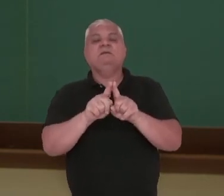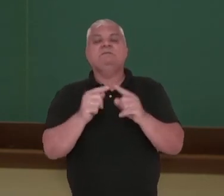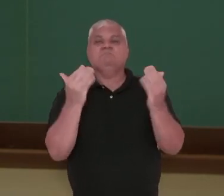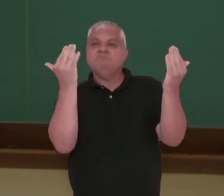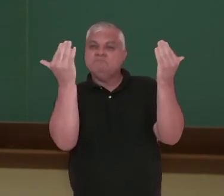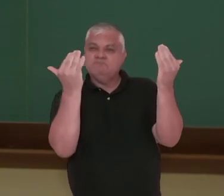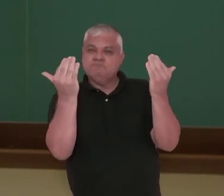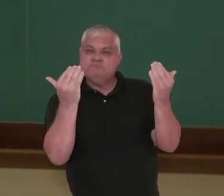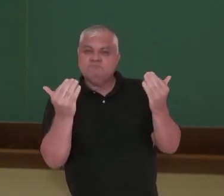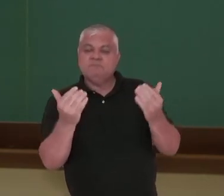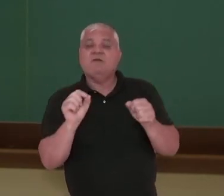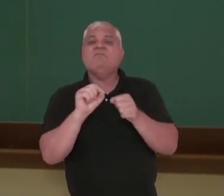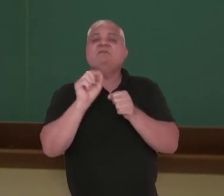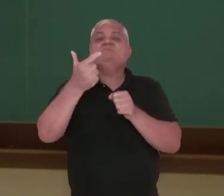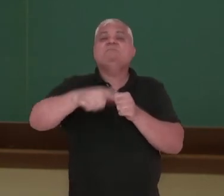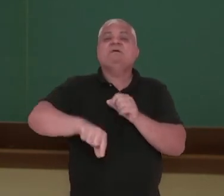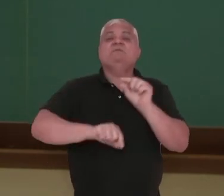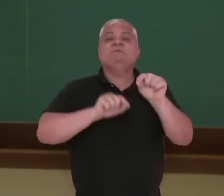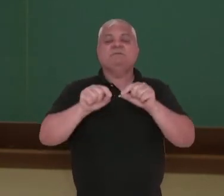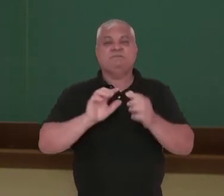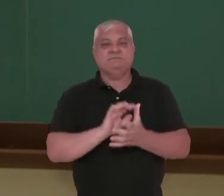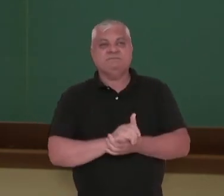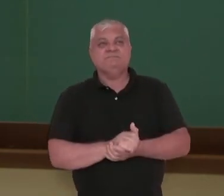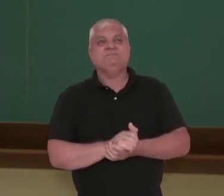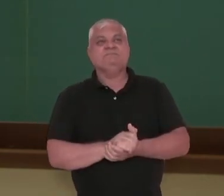que mais fizemos? Vamos ver aqui?